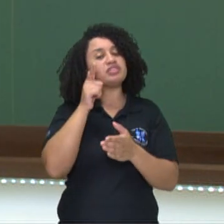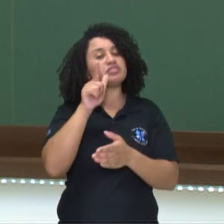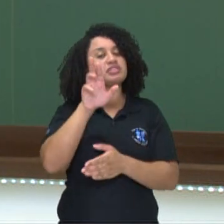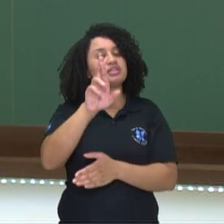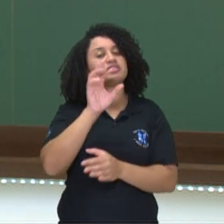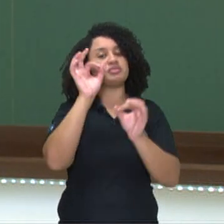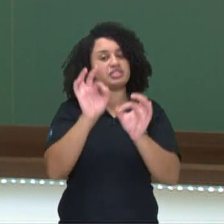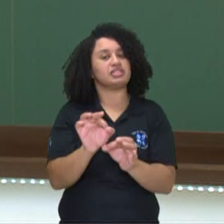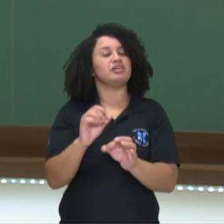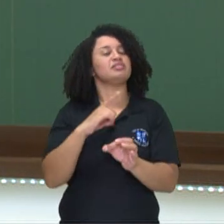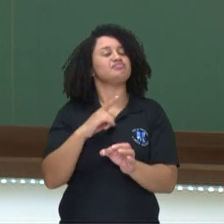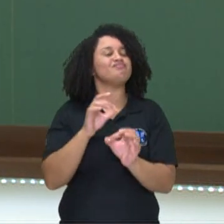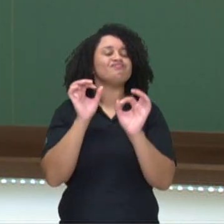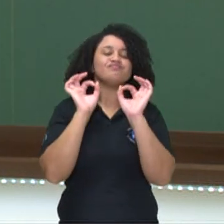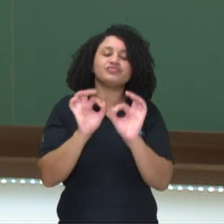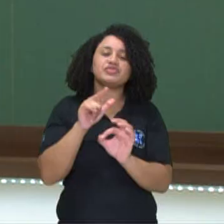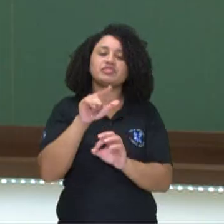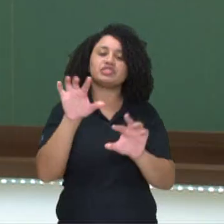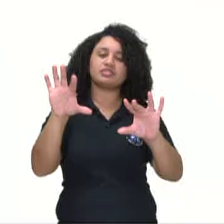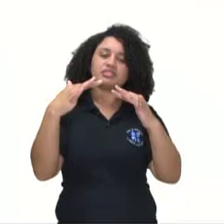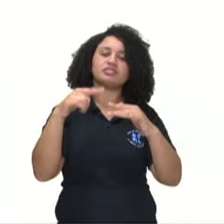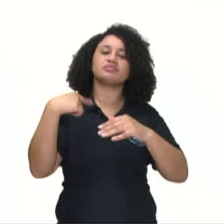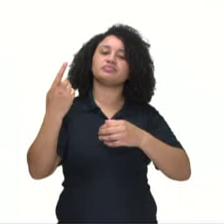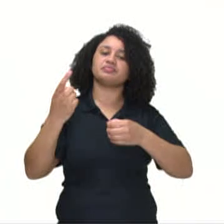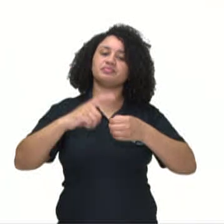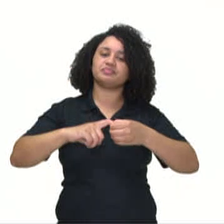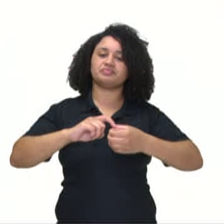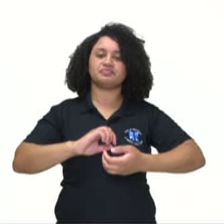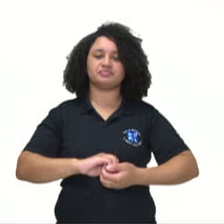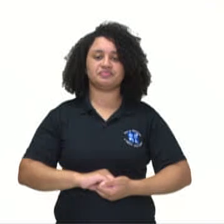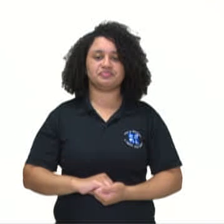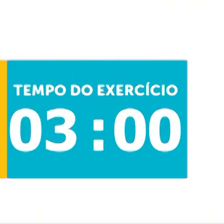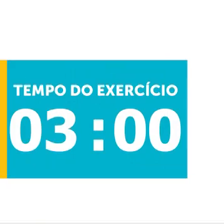tenho certeza que vocês prestaram atenção. Voltamos já já.